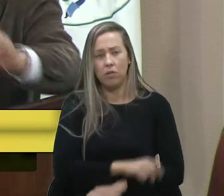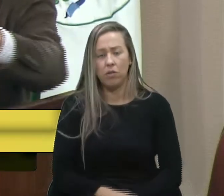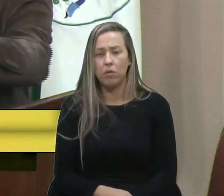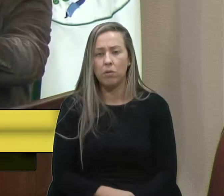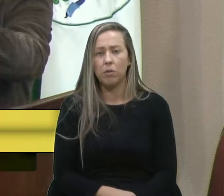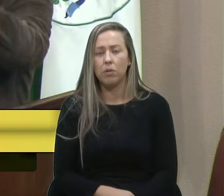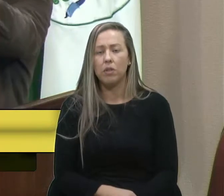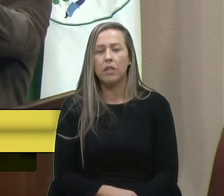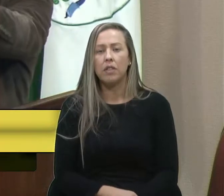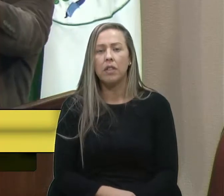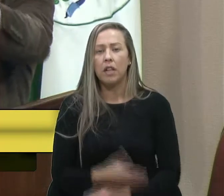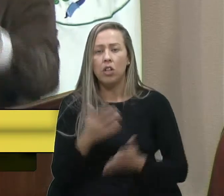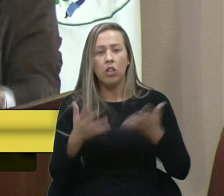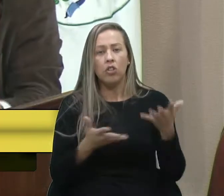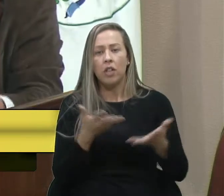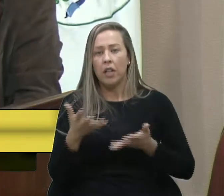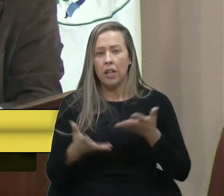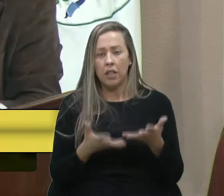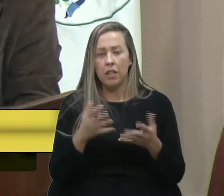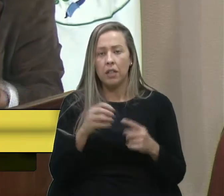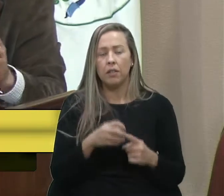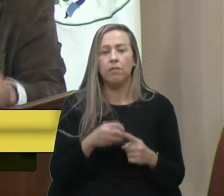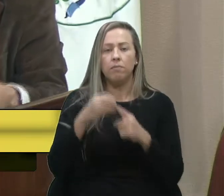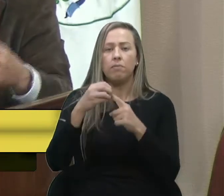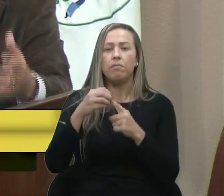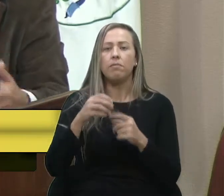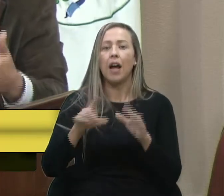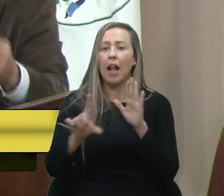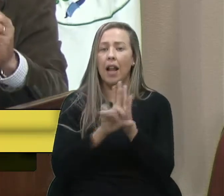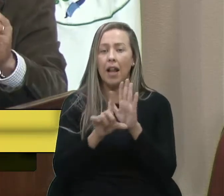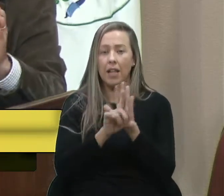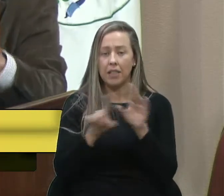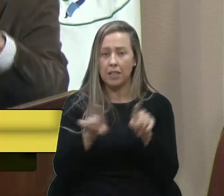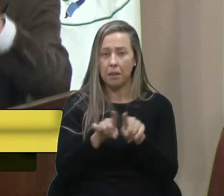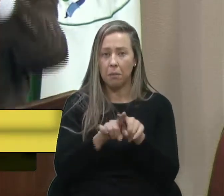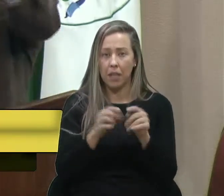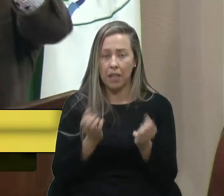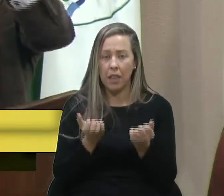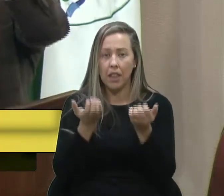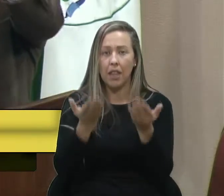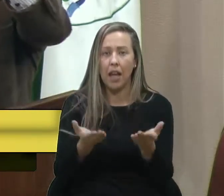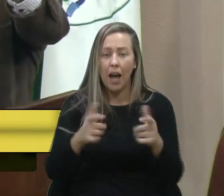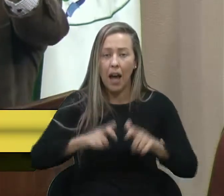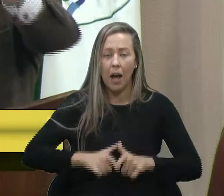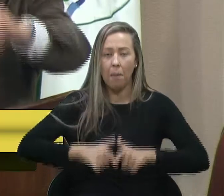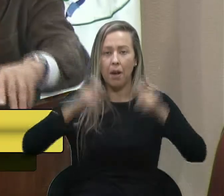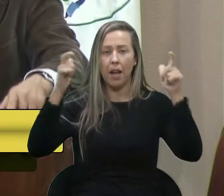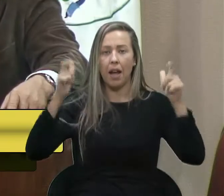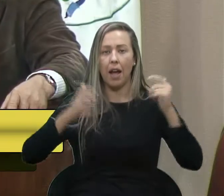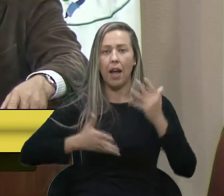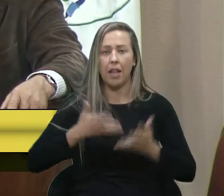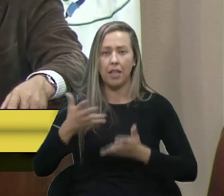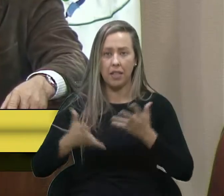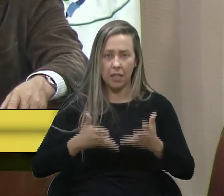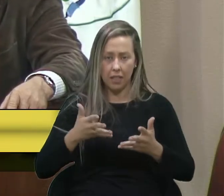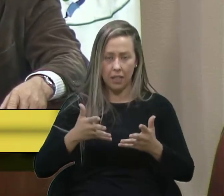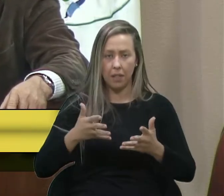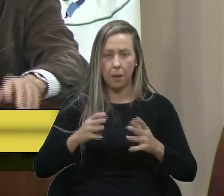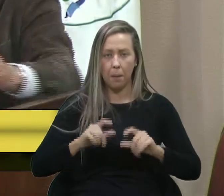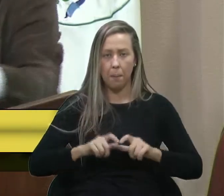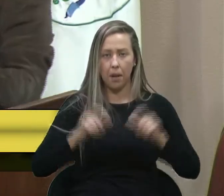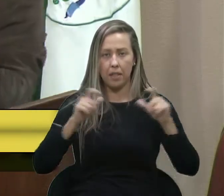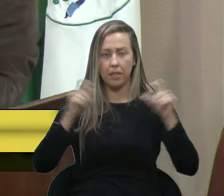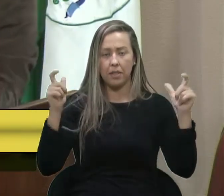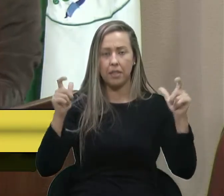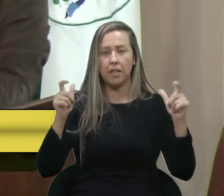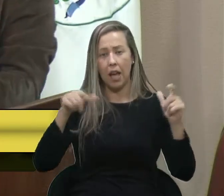de poder atender, principalmente porque essa lei também dá amparo de ampliar, atender um pouco mais. Então é